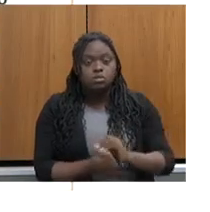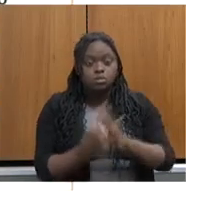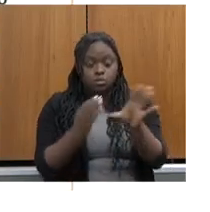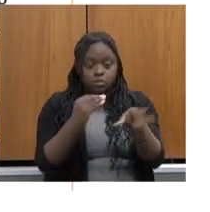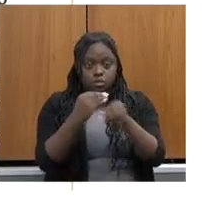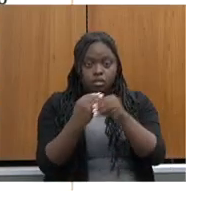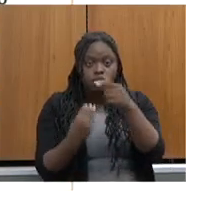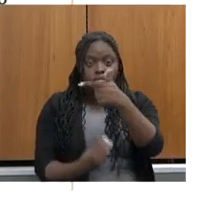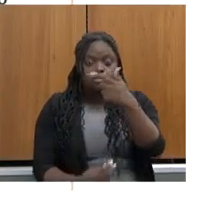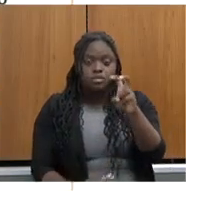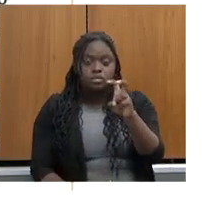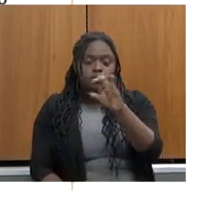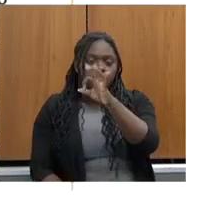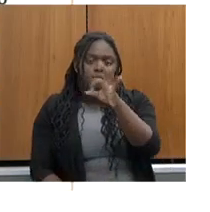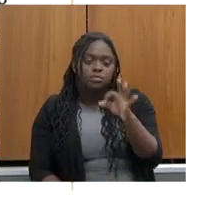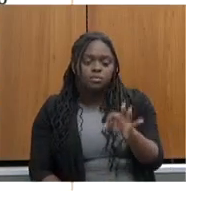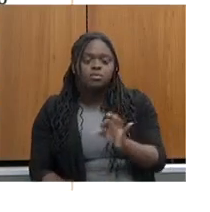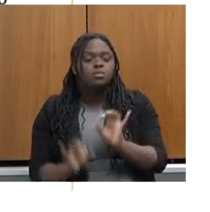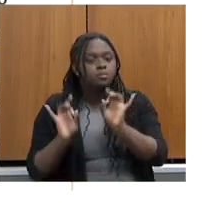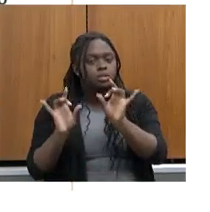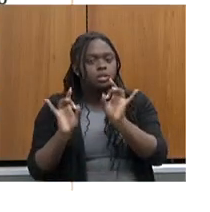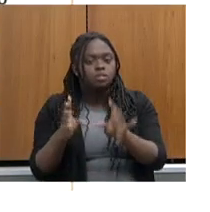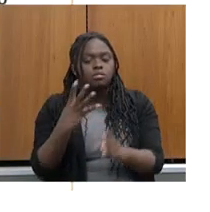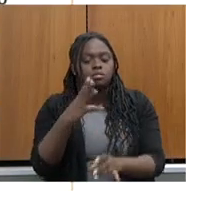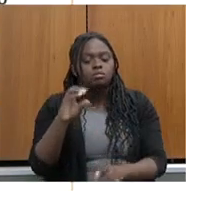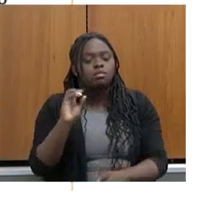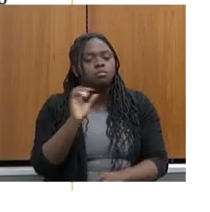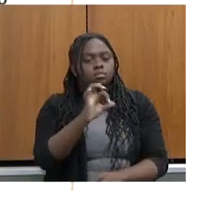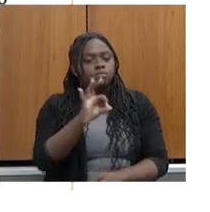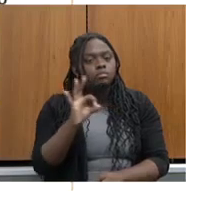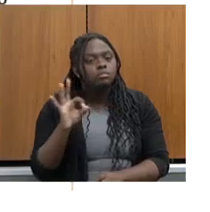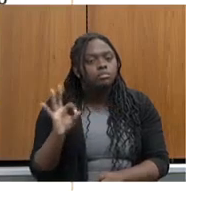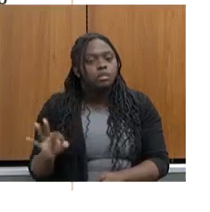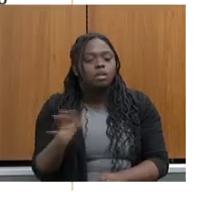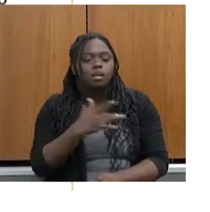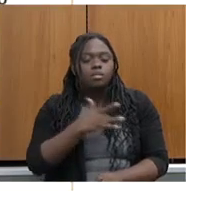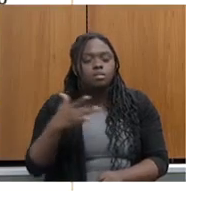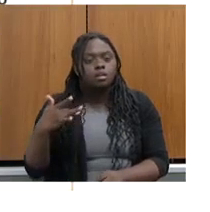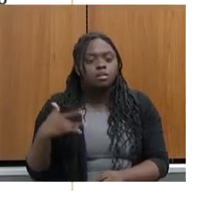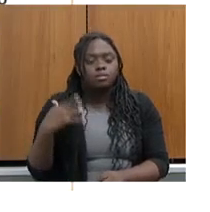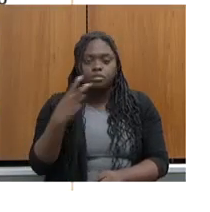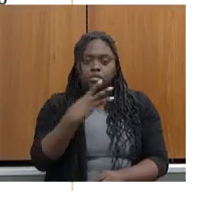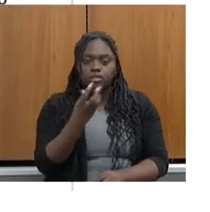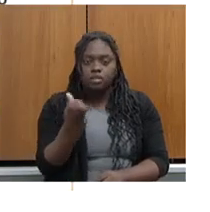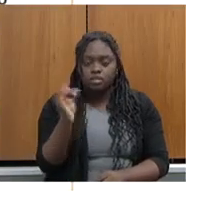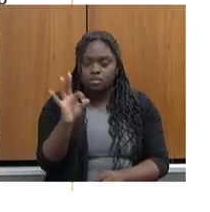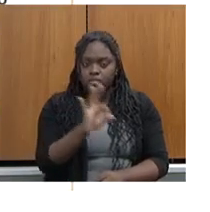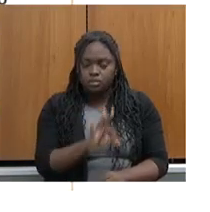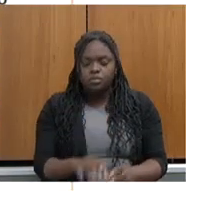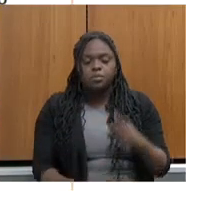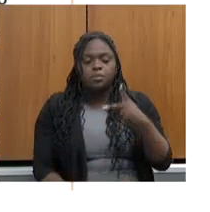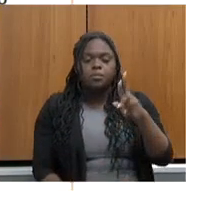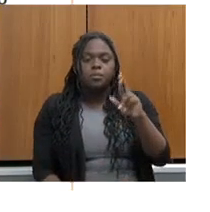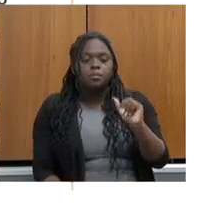25%, oficiais especialistas 40% oficiais de saúde 36% praças